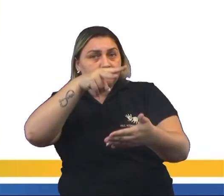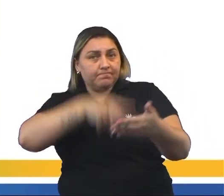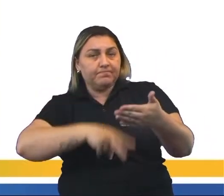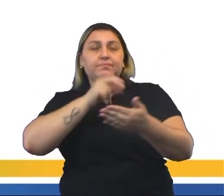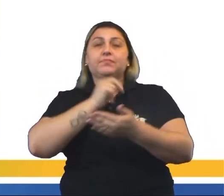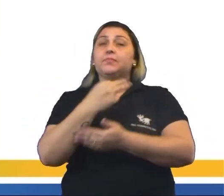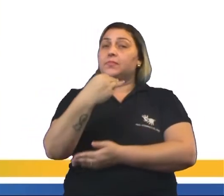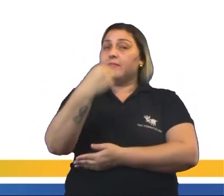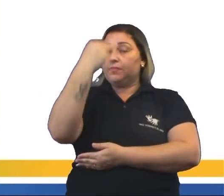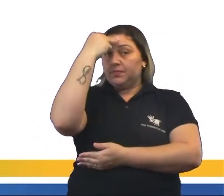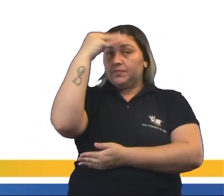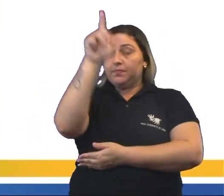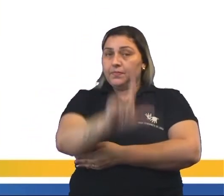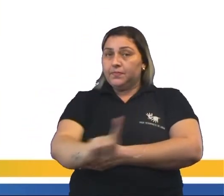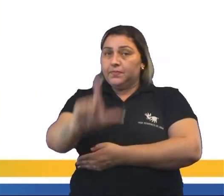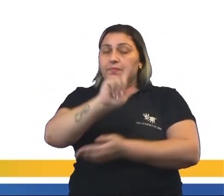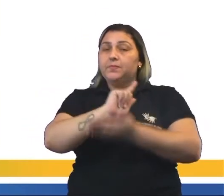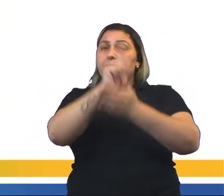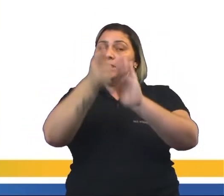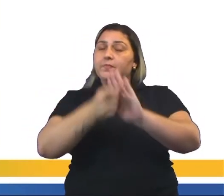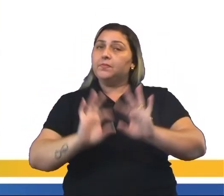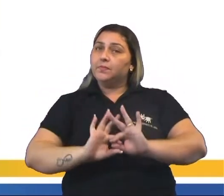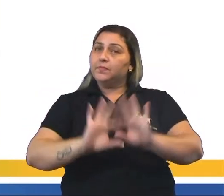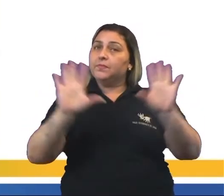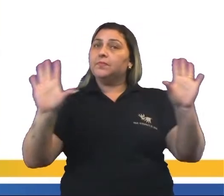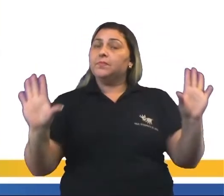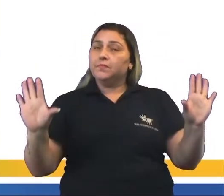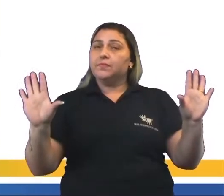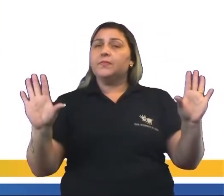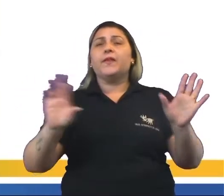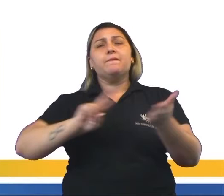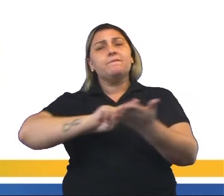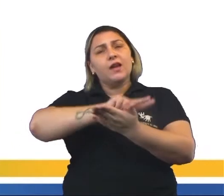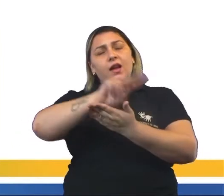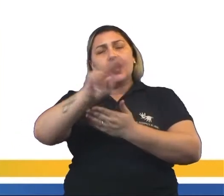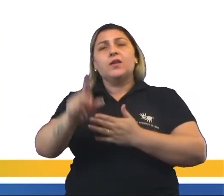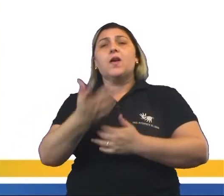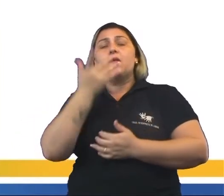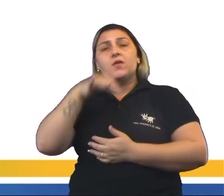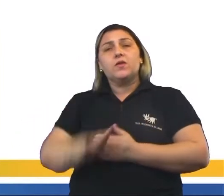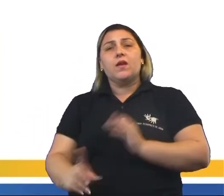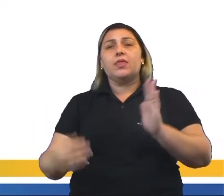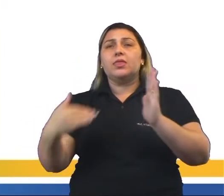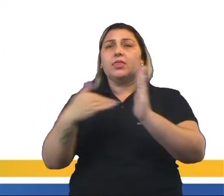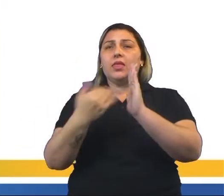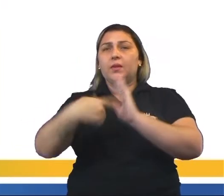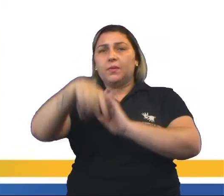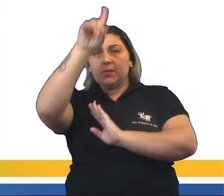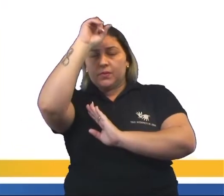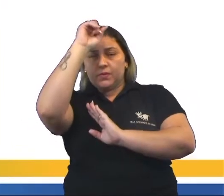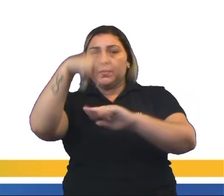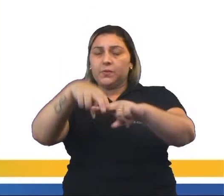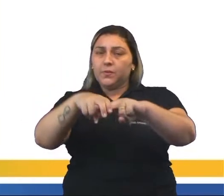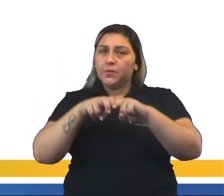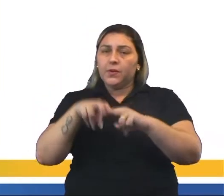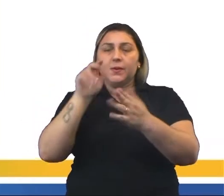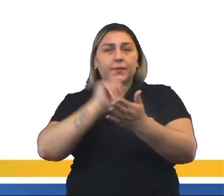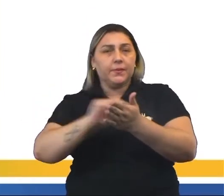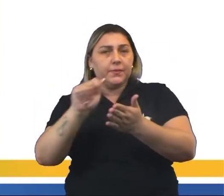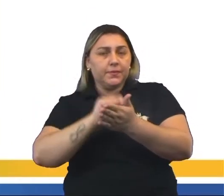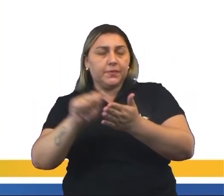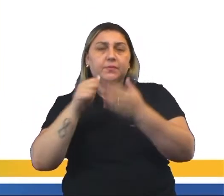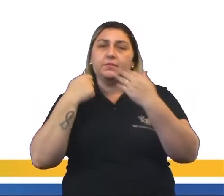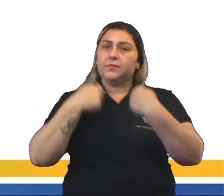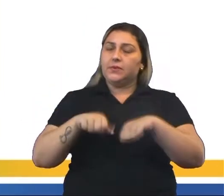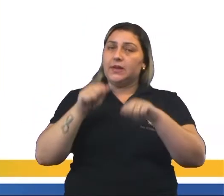Então, memórias literárias é um gênero aberto a vários públicos, desde o infantil ao adulto. Por isso, a forma de escrita